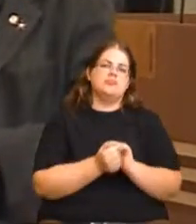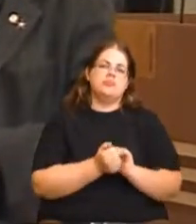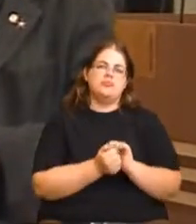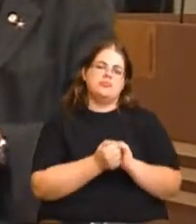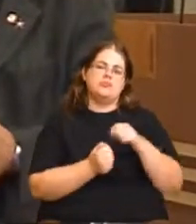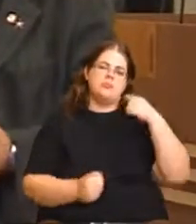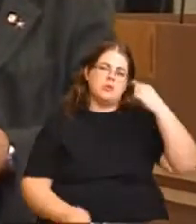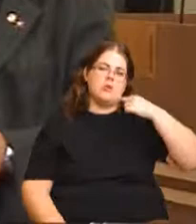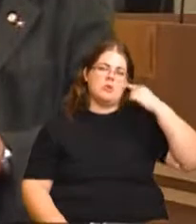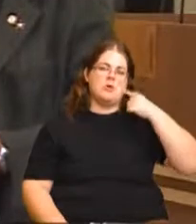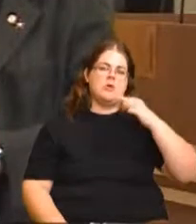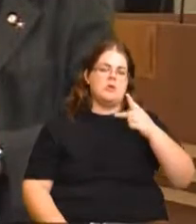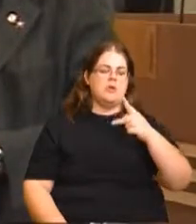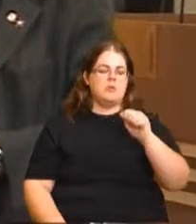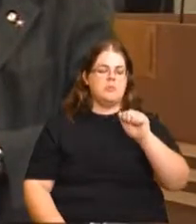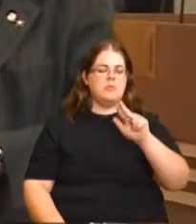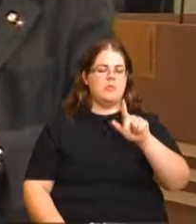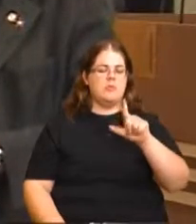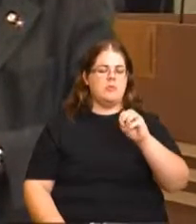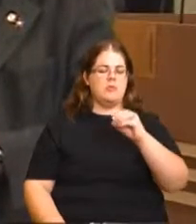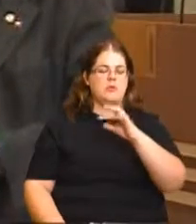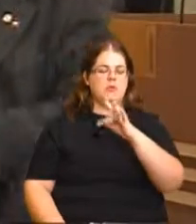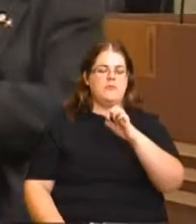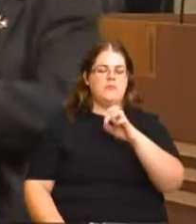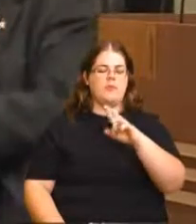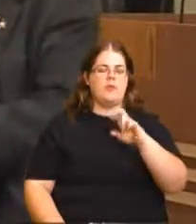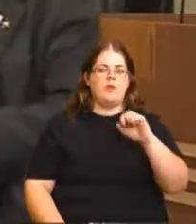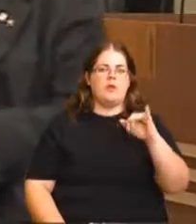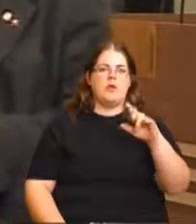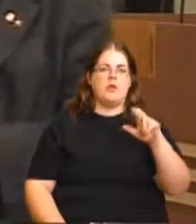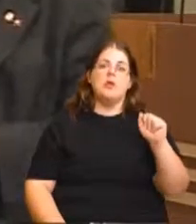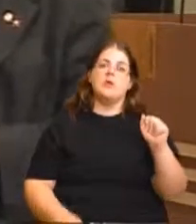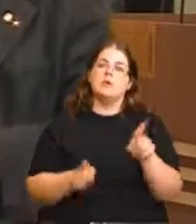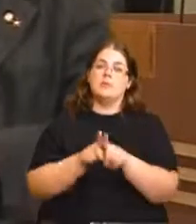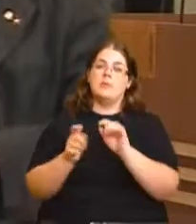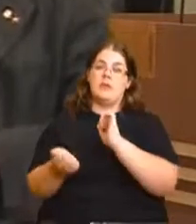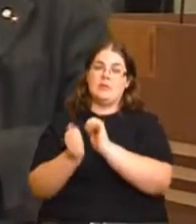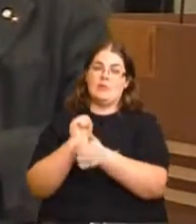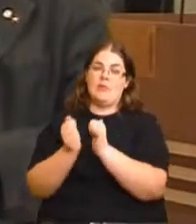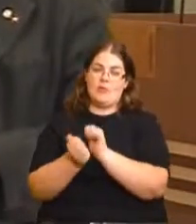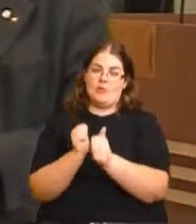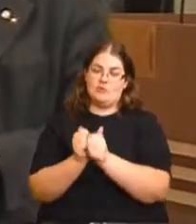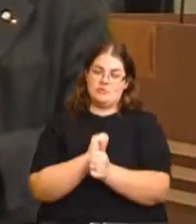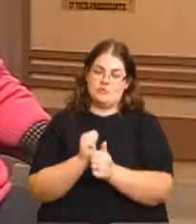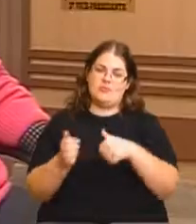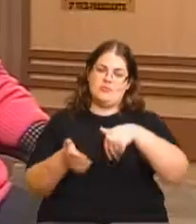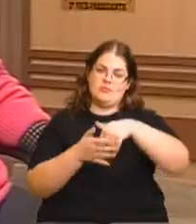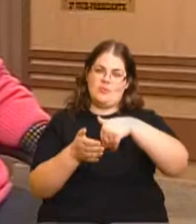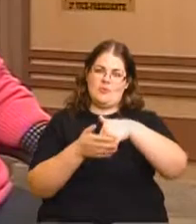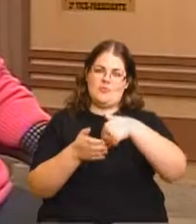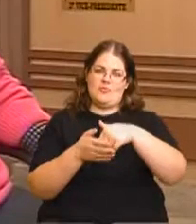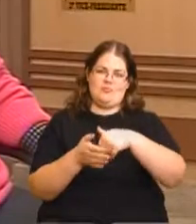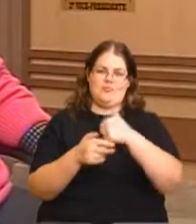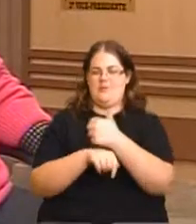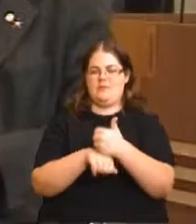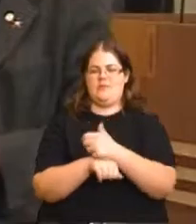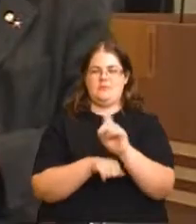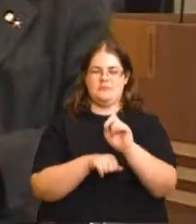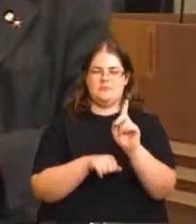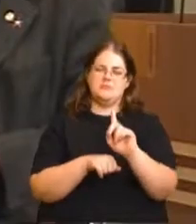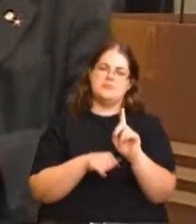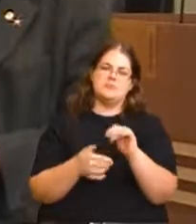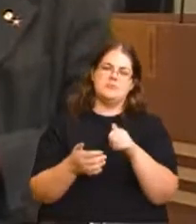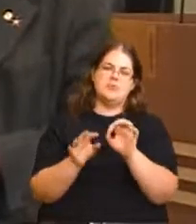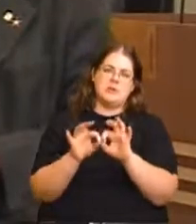deputado federal Paulo Ferreira. E a questão do esporte também, meu mandato é muito vinculado, a questão do futebol amador e do